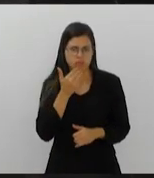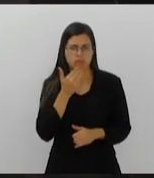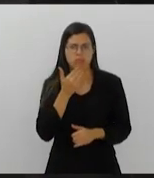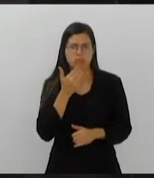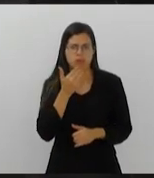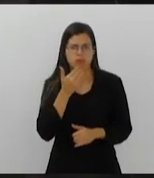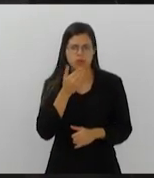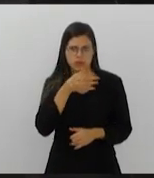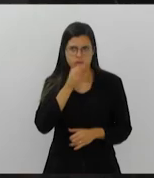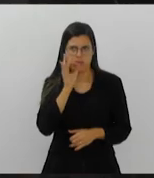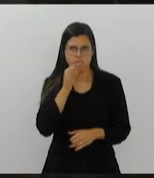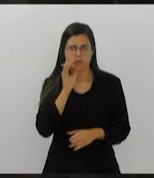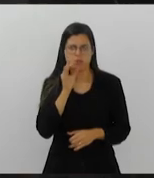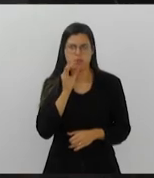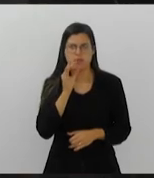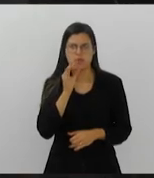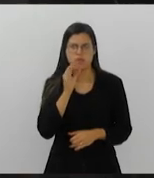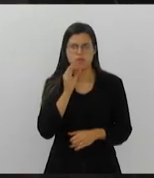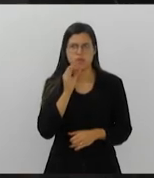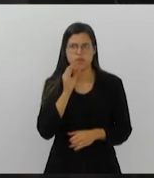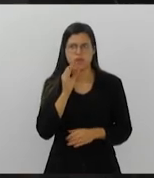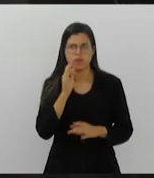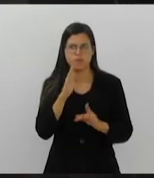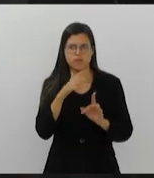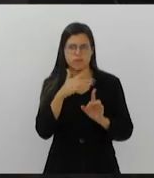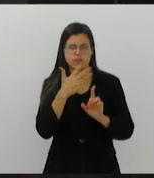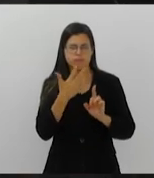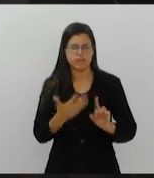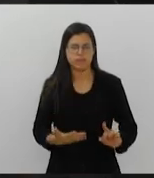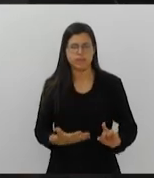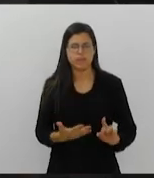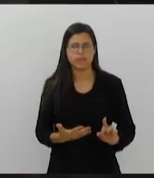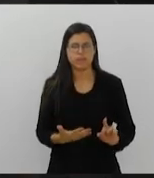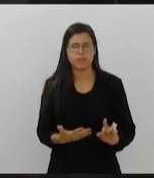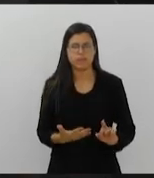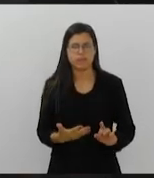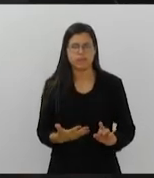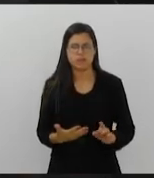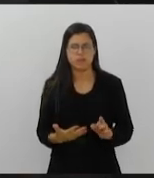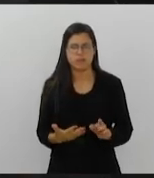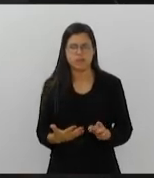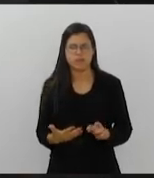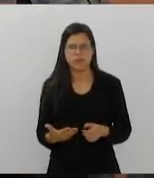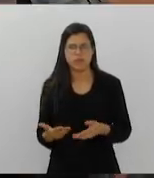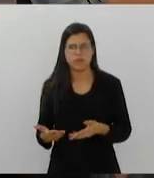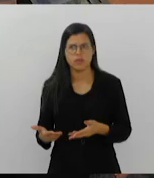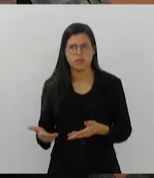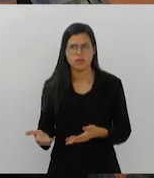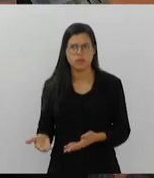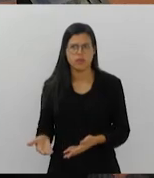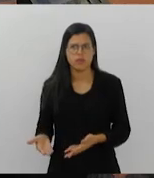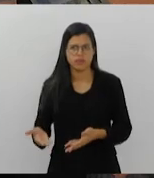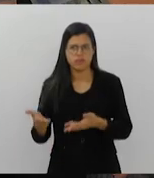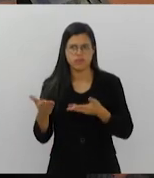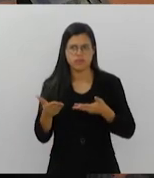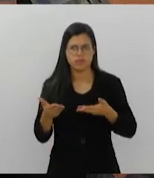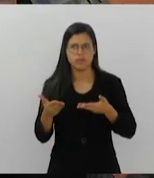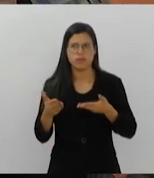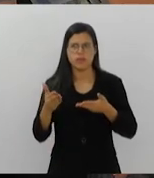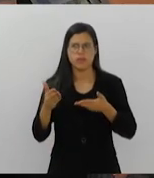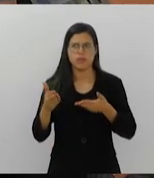né, oferecido pelo homenageado, que será convidado a ocupar a galeria aqui em cima, logo